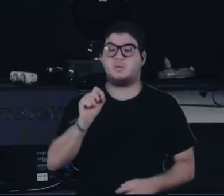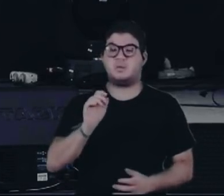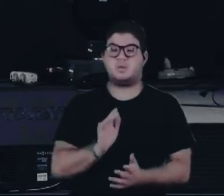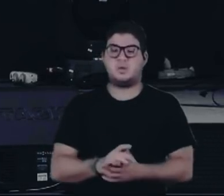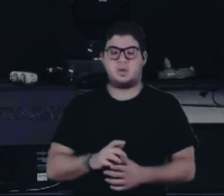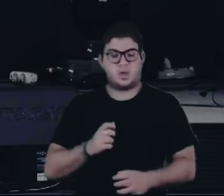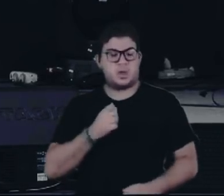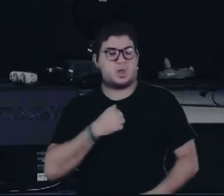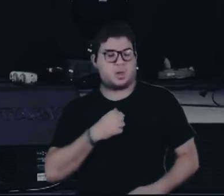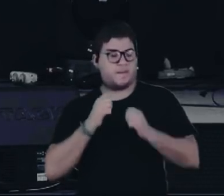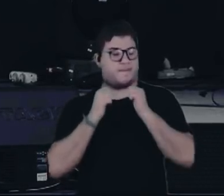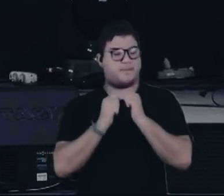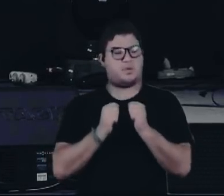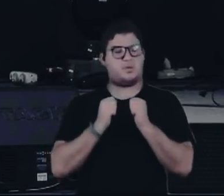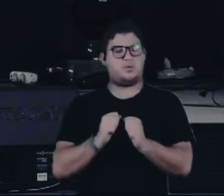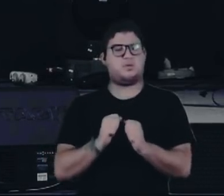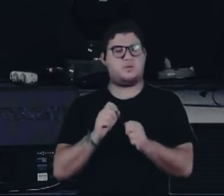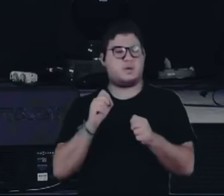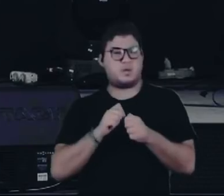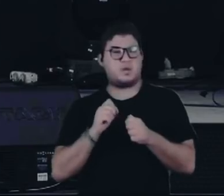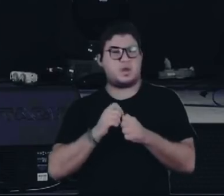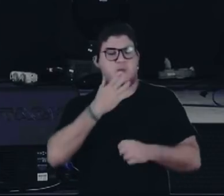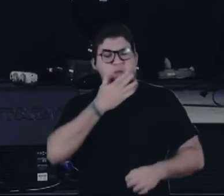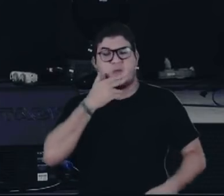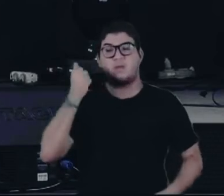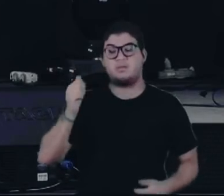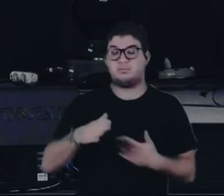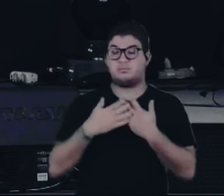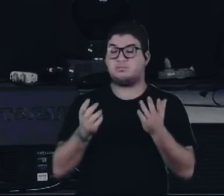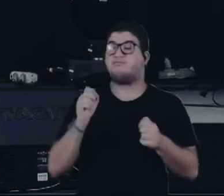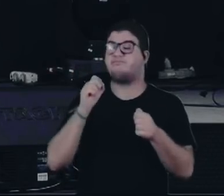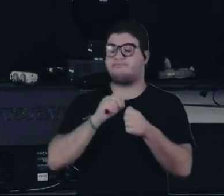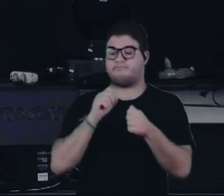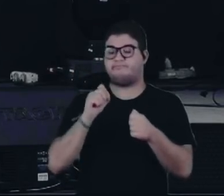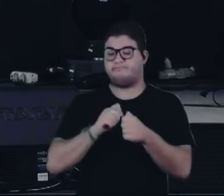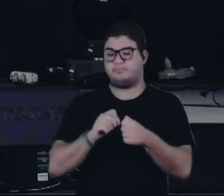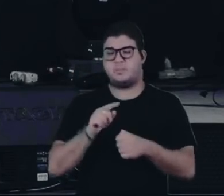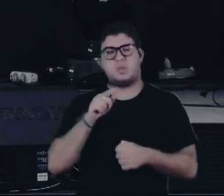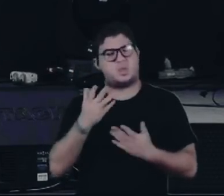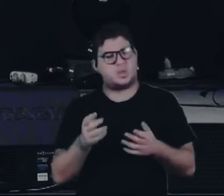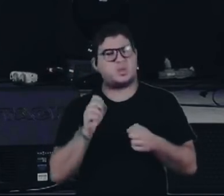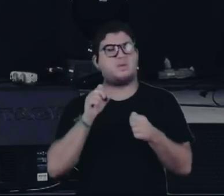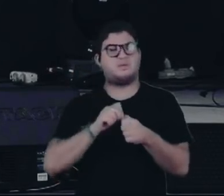pode fazer melhor. Então faça. Então faça.